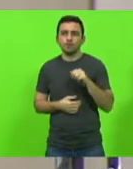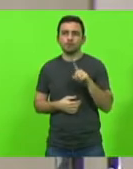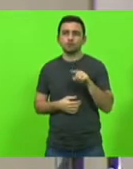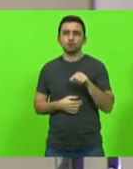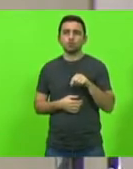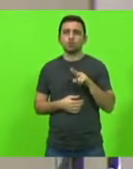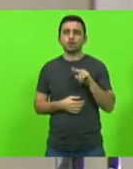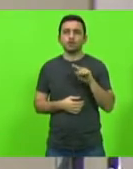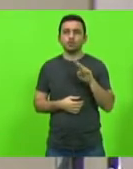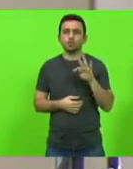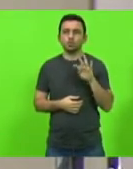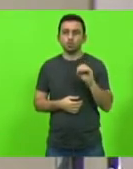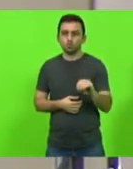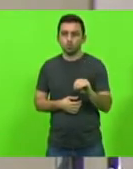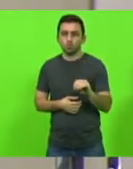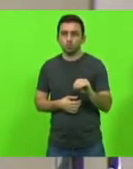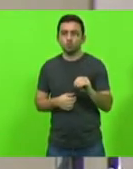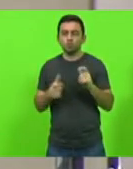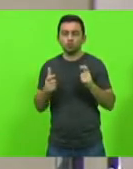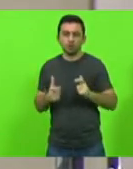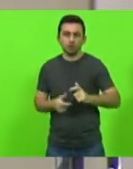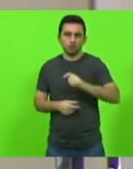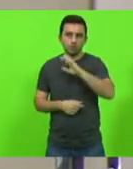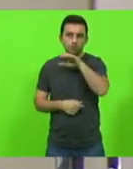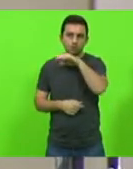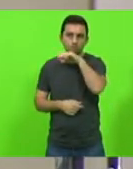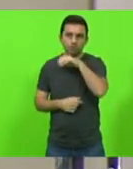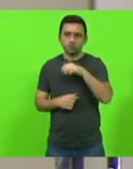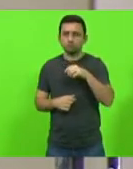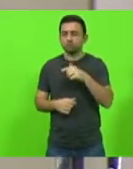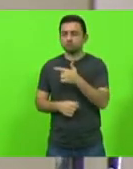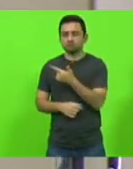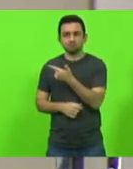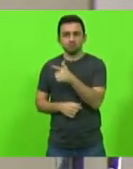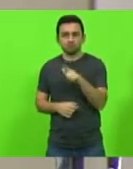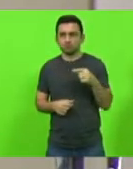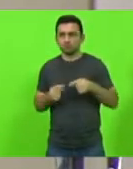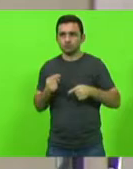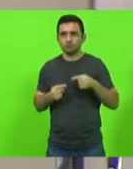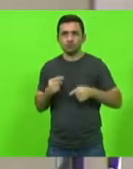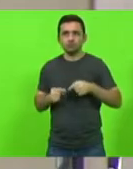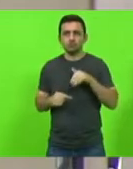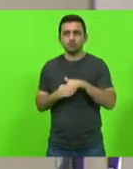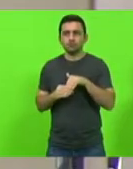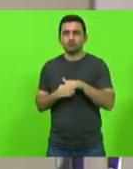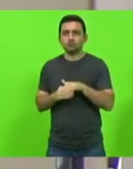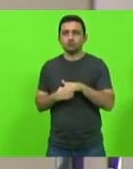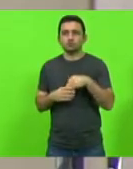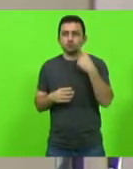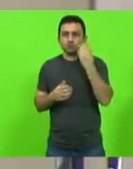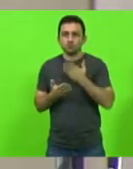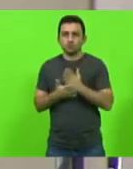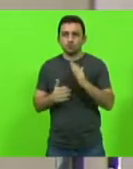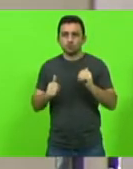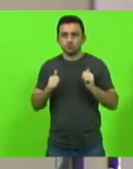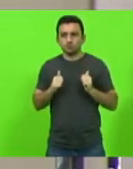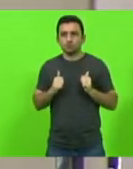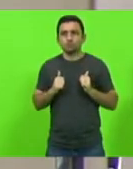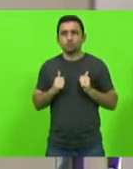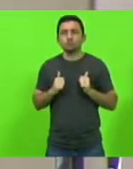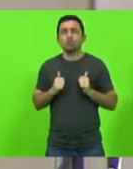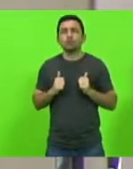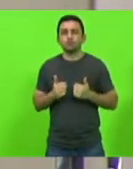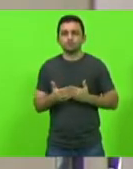mansueto bofe de concórdia em discussão não havendo quem queira discutir em votação deputados que aprovam permaneça como se encontra